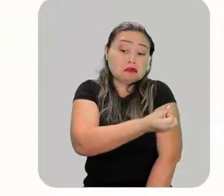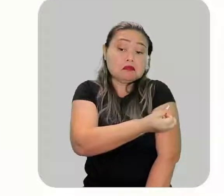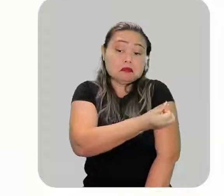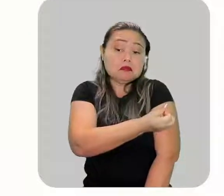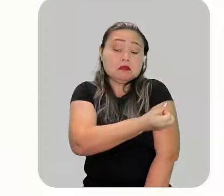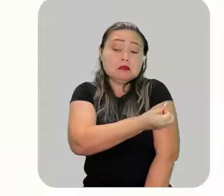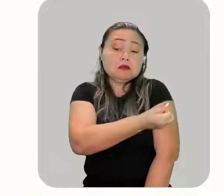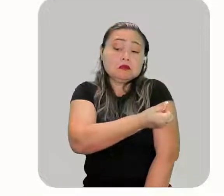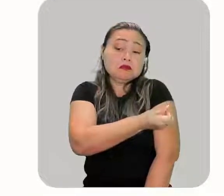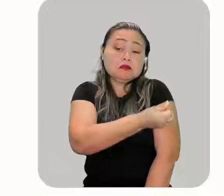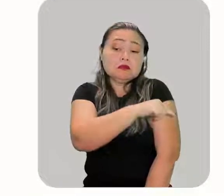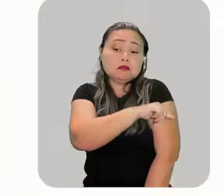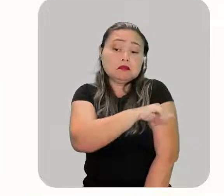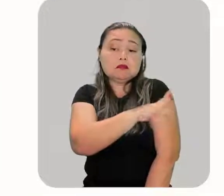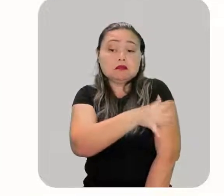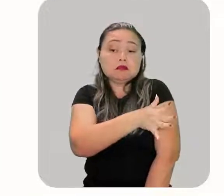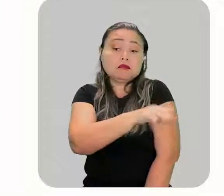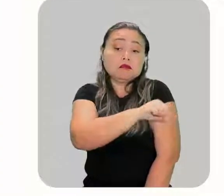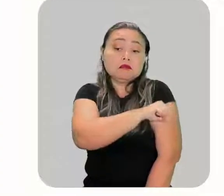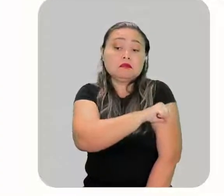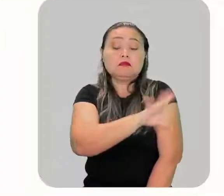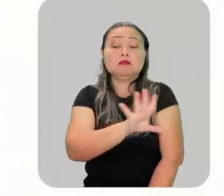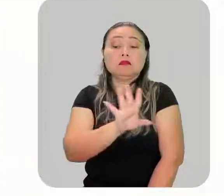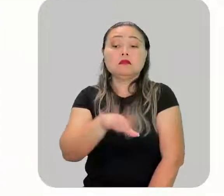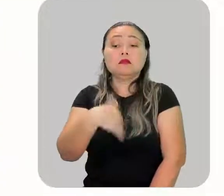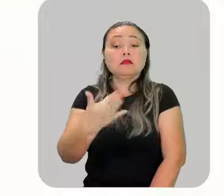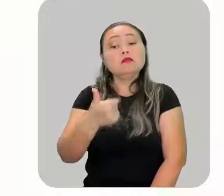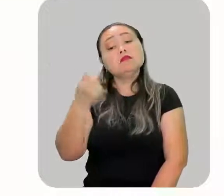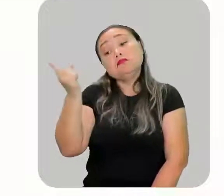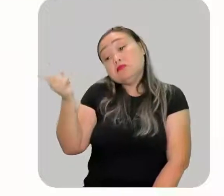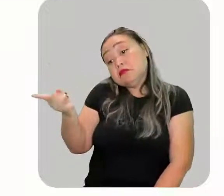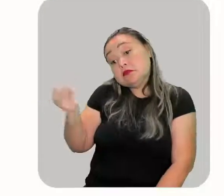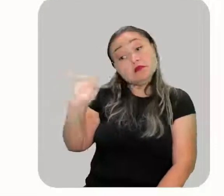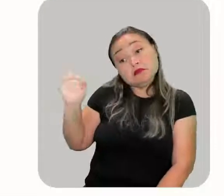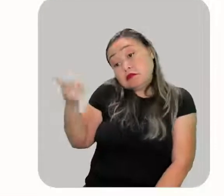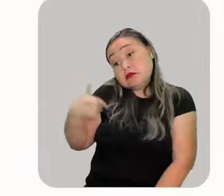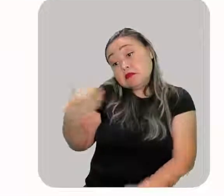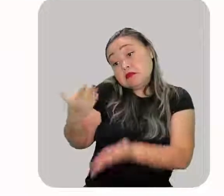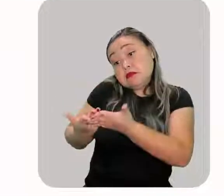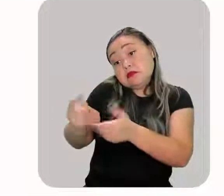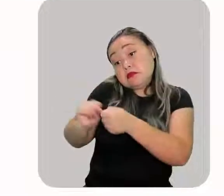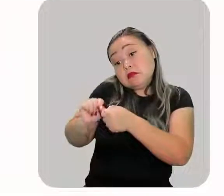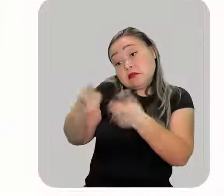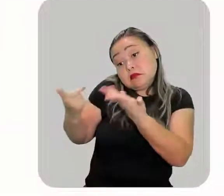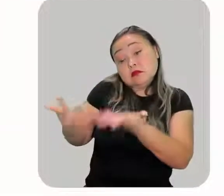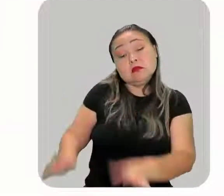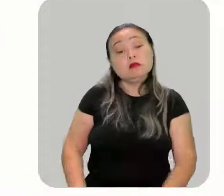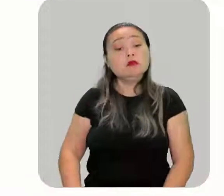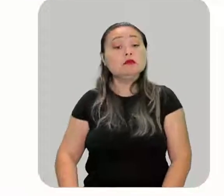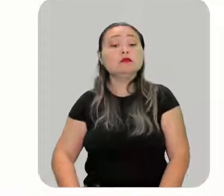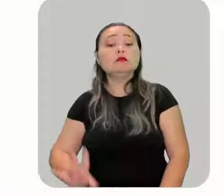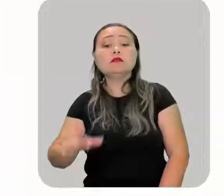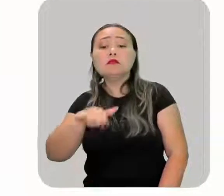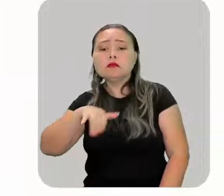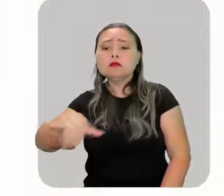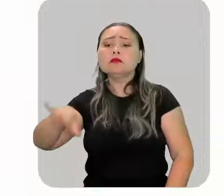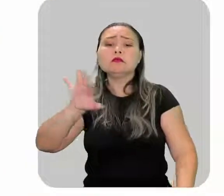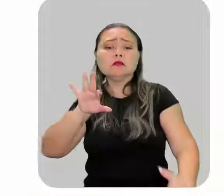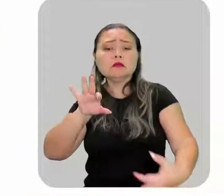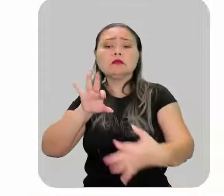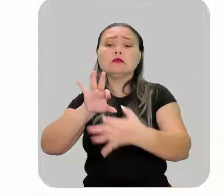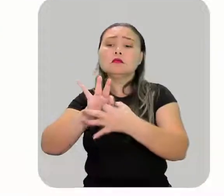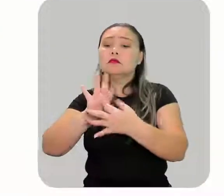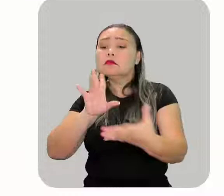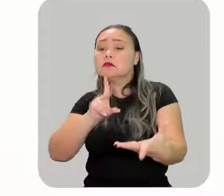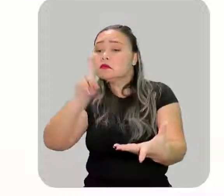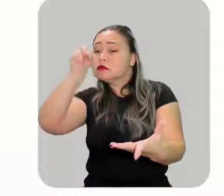6º mesmo, não é 6º, 7º, 8º, é basicamente isso que nós fazemos. Então, com situações sempre ligadas ao